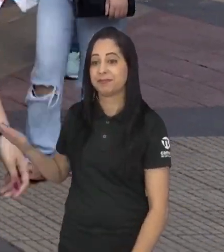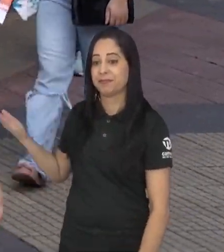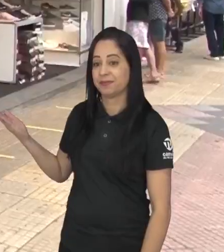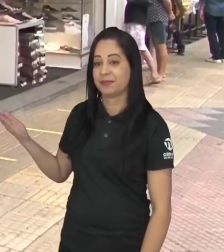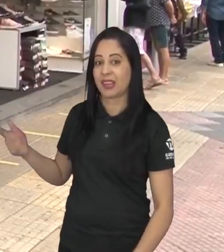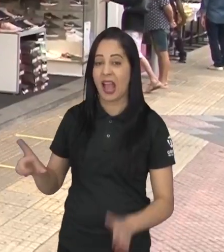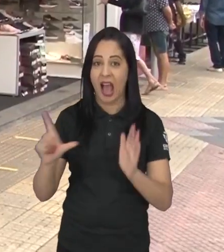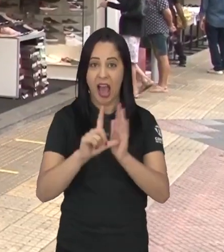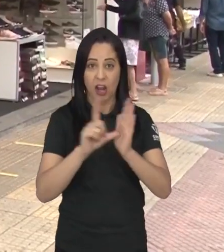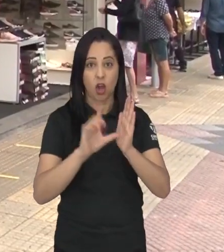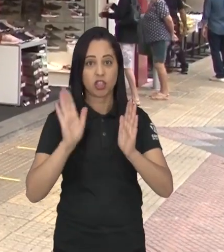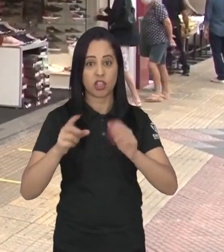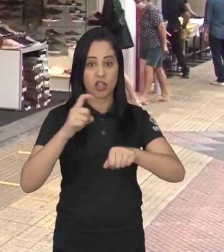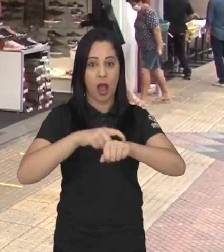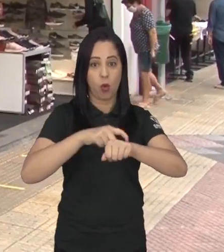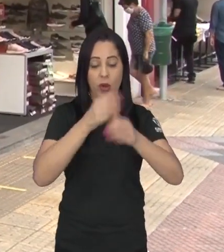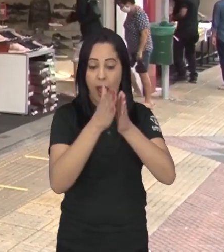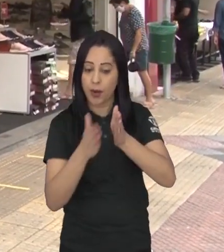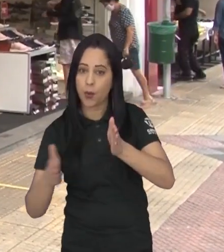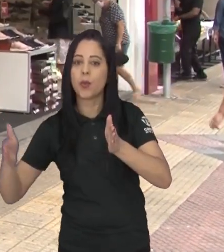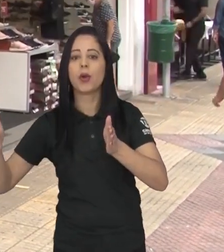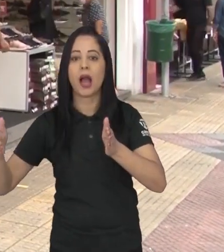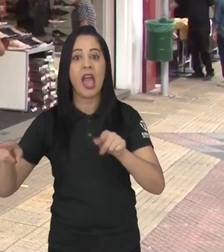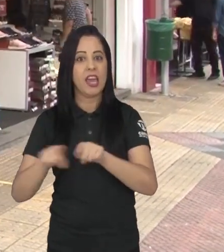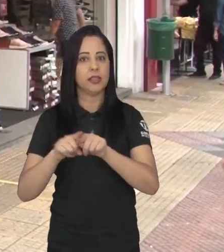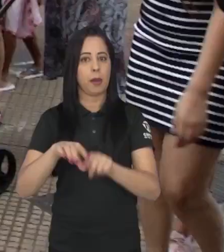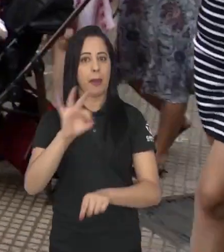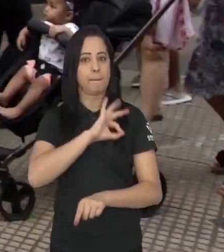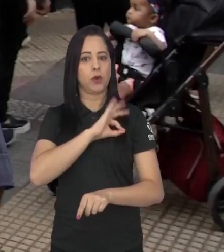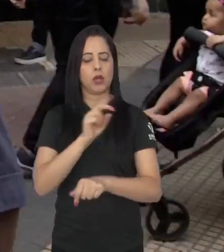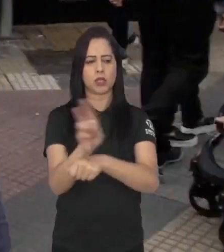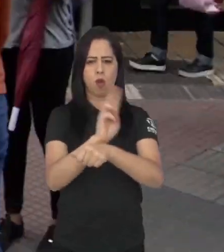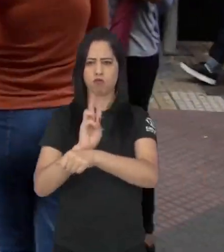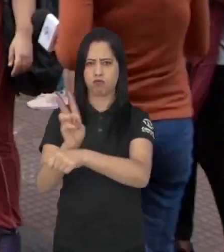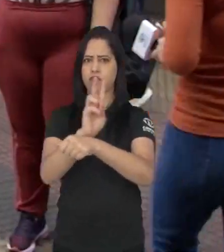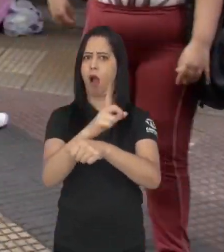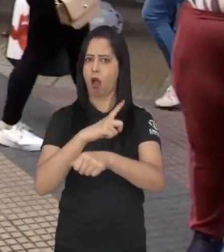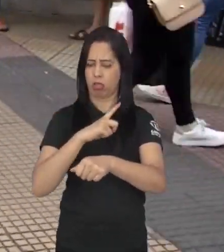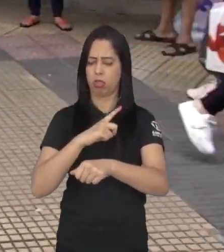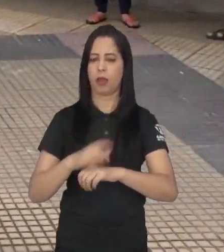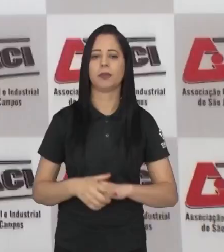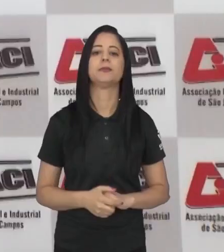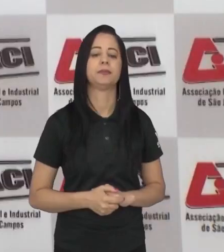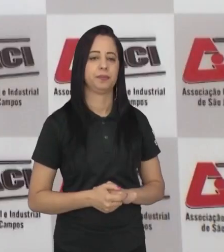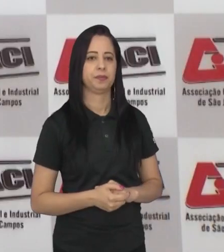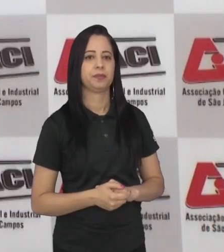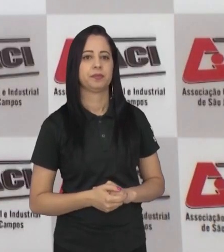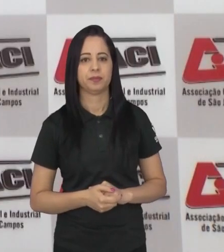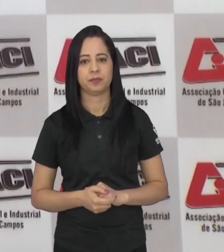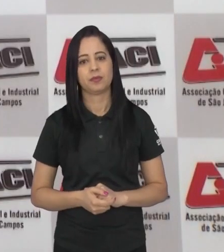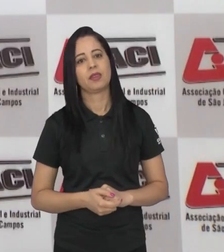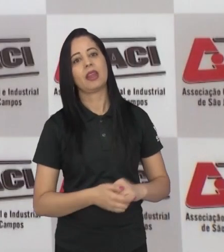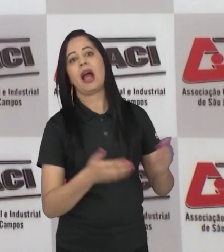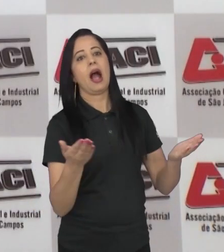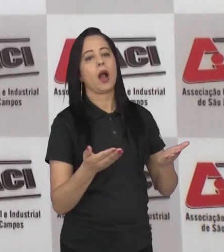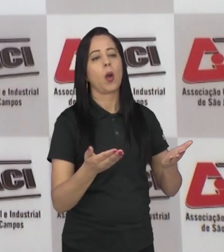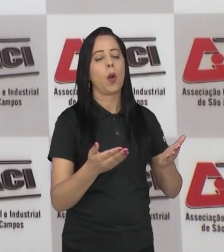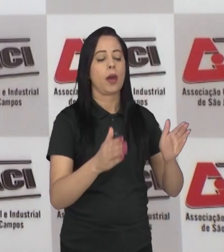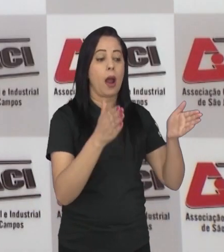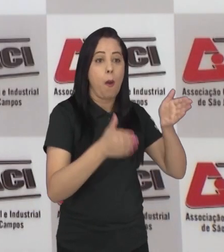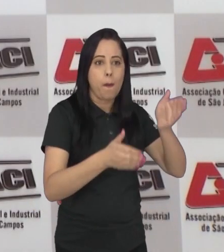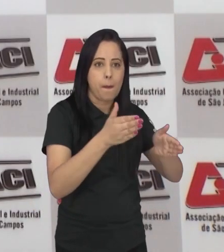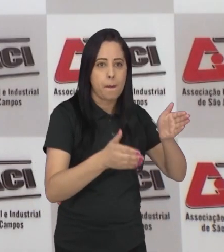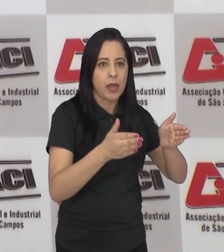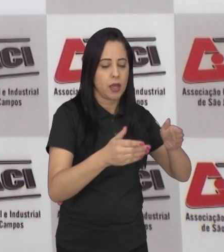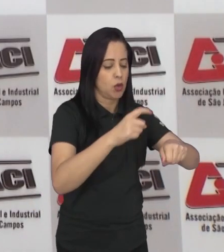ano, saiba que o comércio já está com os horários ampliados e segurança reforçada. Realmente, essa extensão de horário agora no